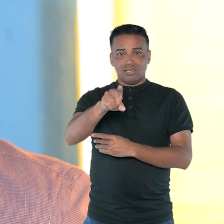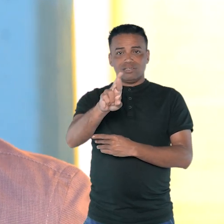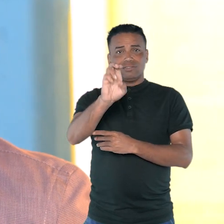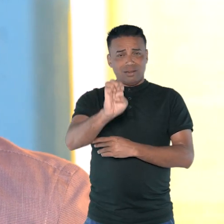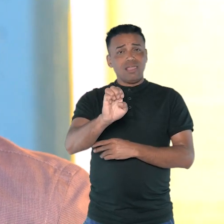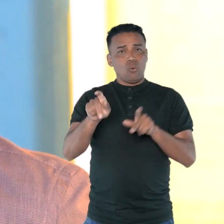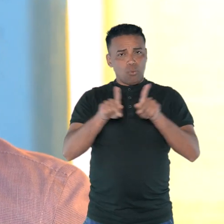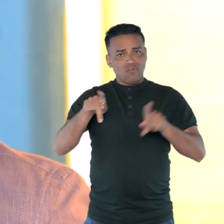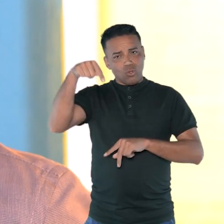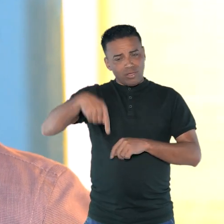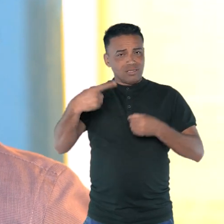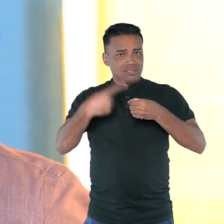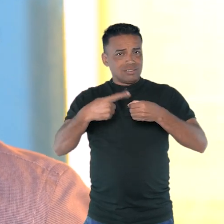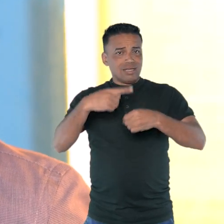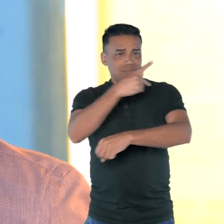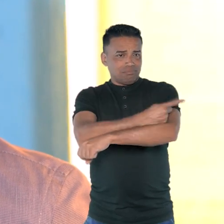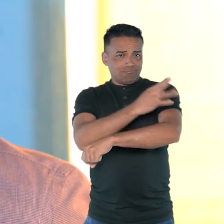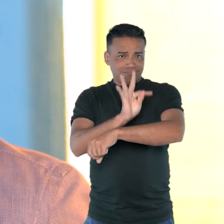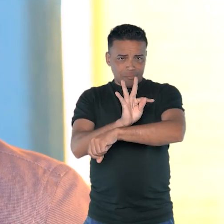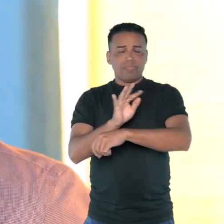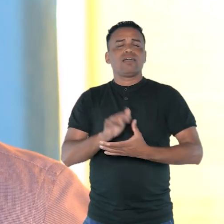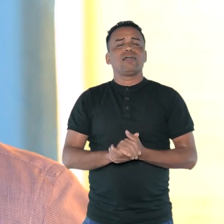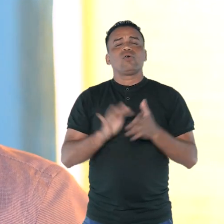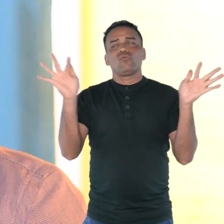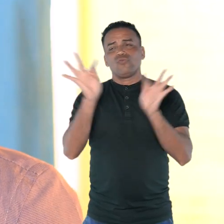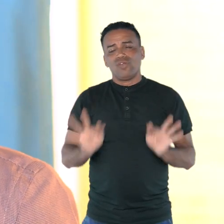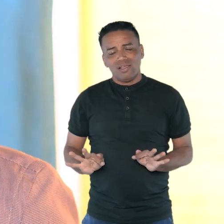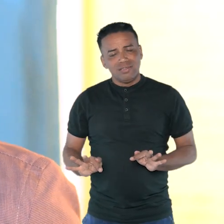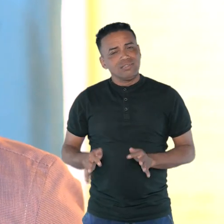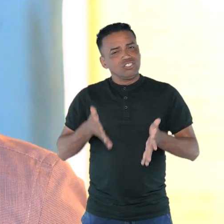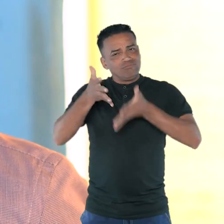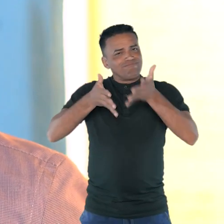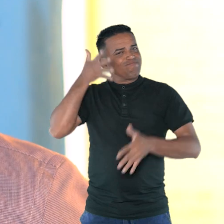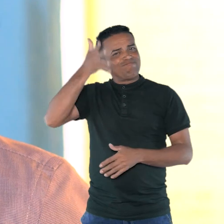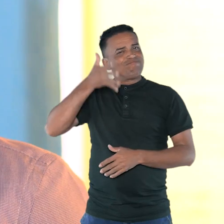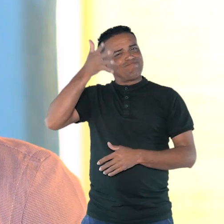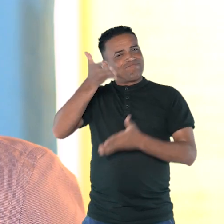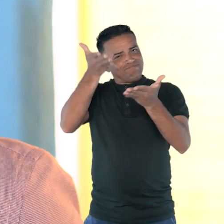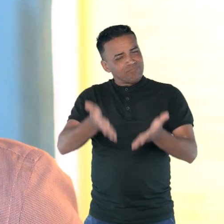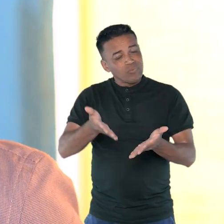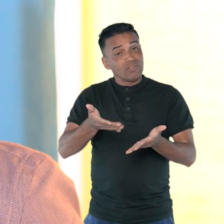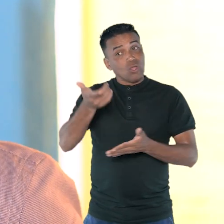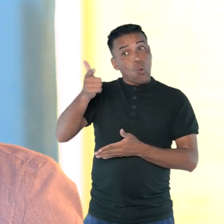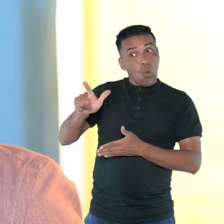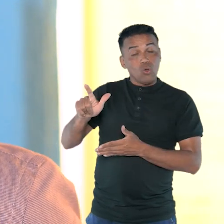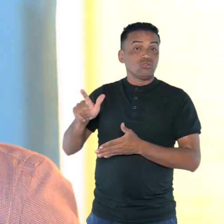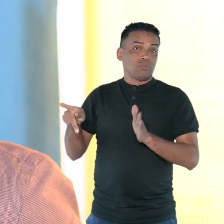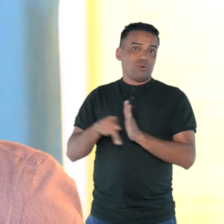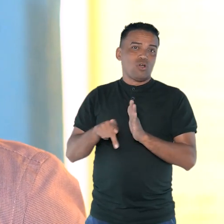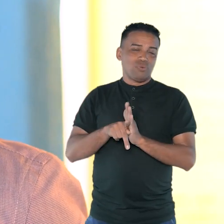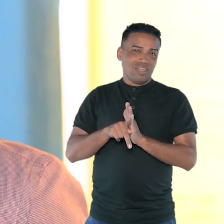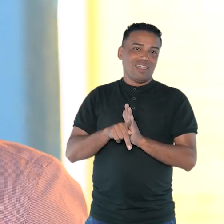Paracatu. Eu fico muito feliz de te ouvir, porque eu também, como muitos outros aqui em Paracatu, nós passamos pela